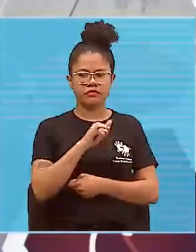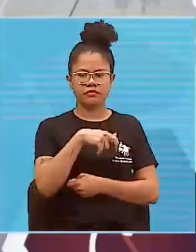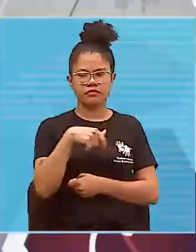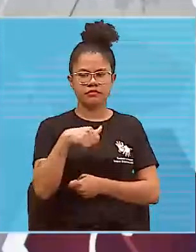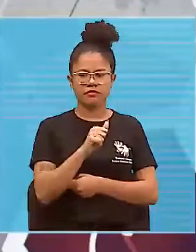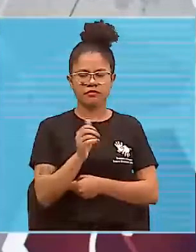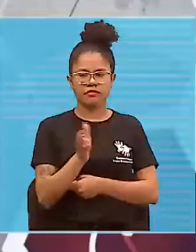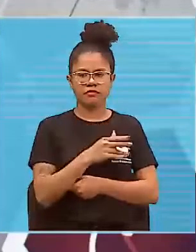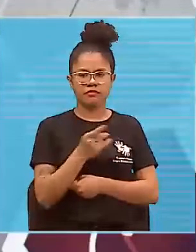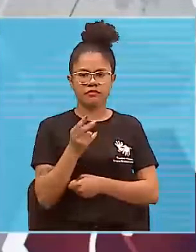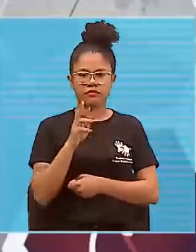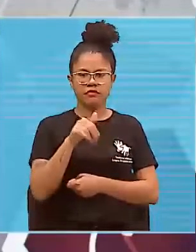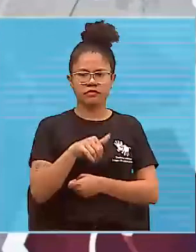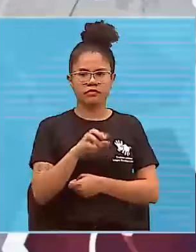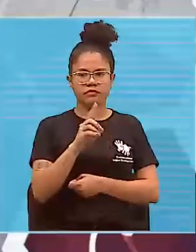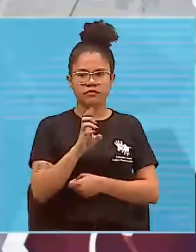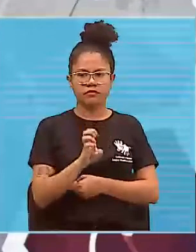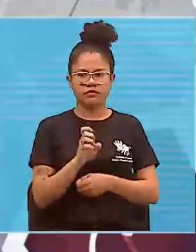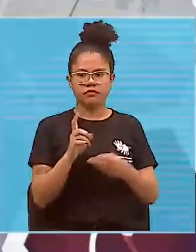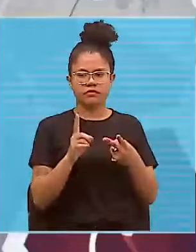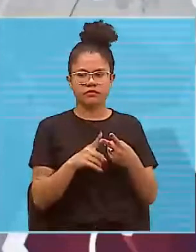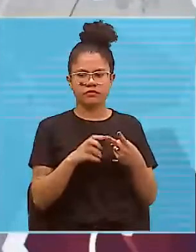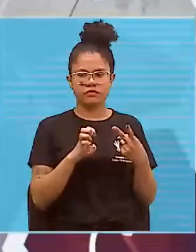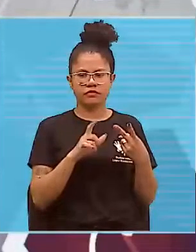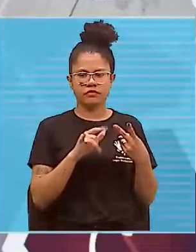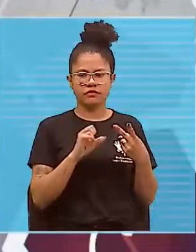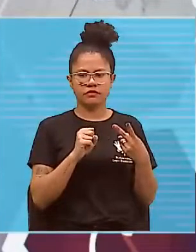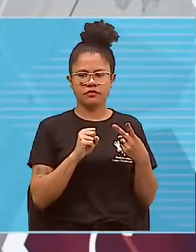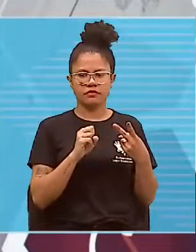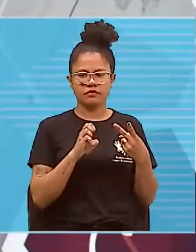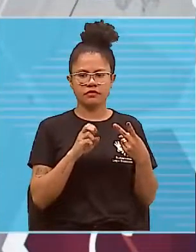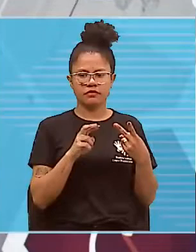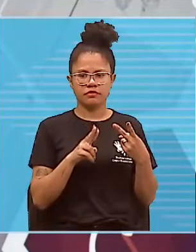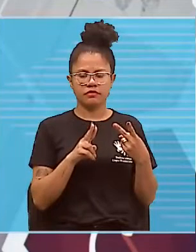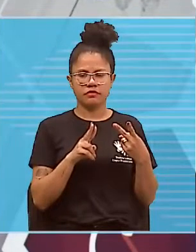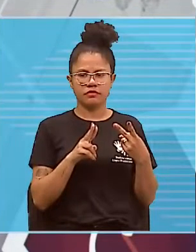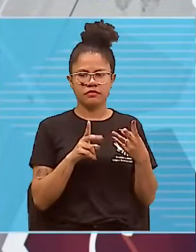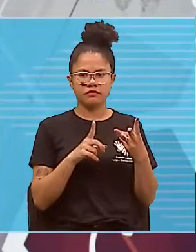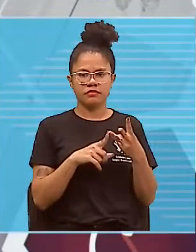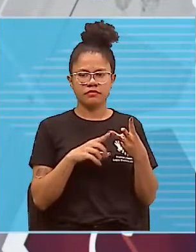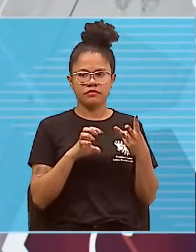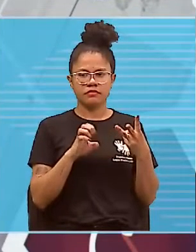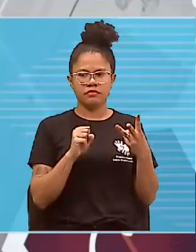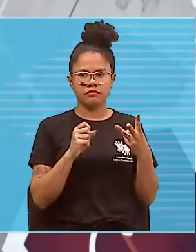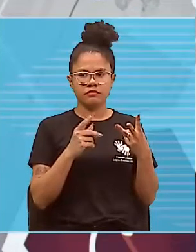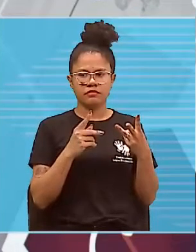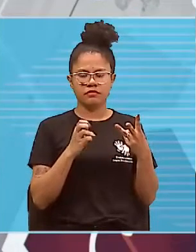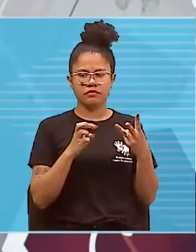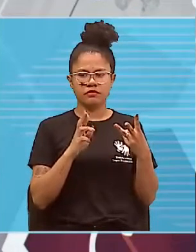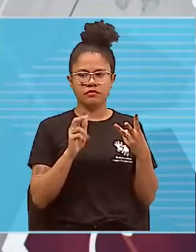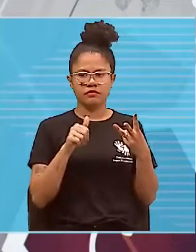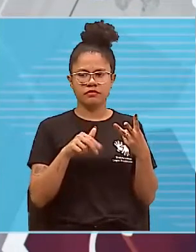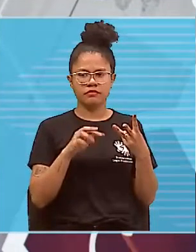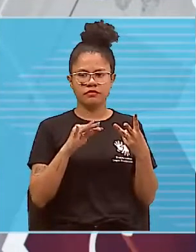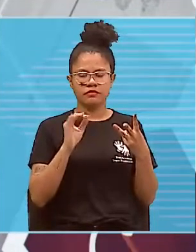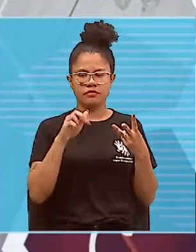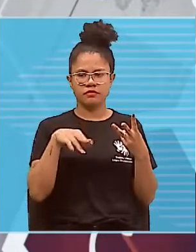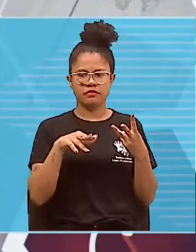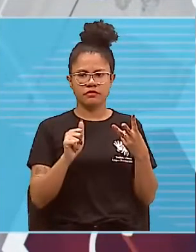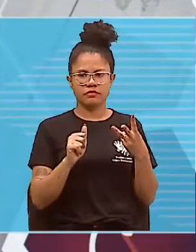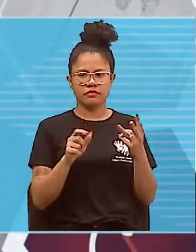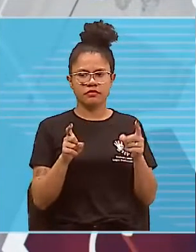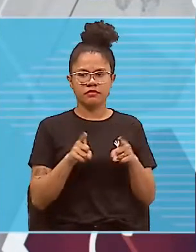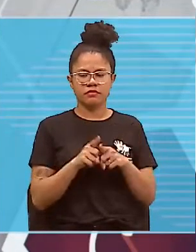acompanha Eliseu Martins Esperantina e a galerinha que está pelo